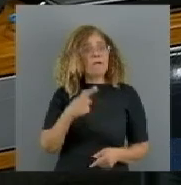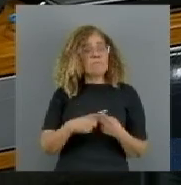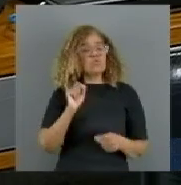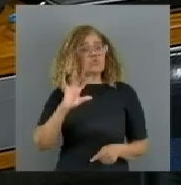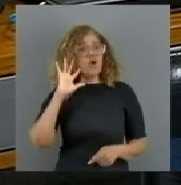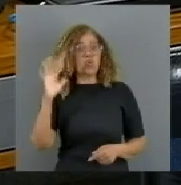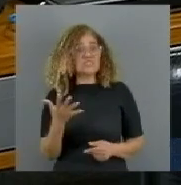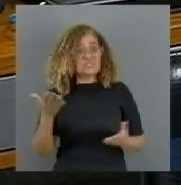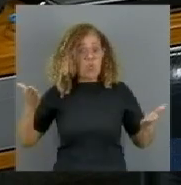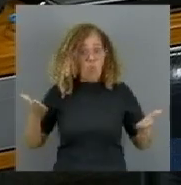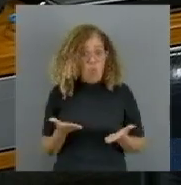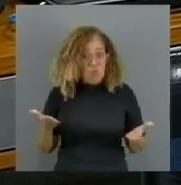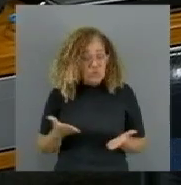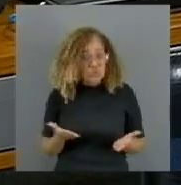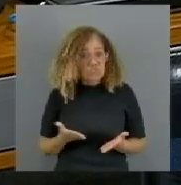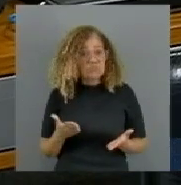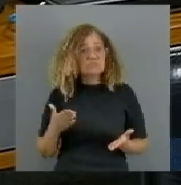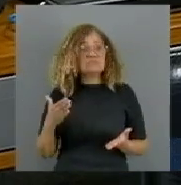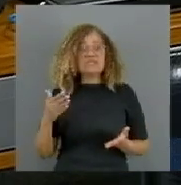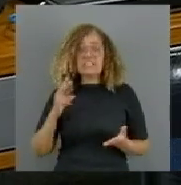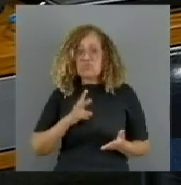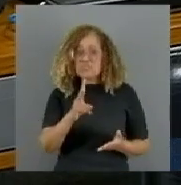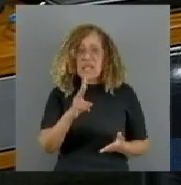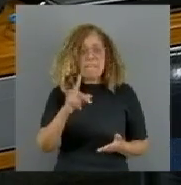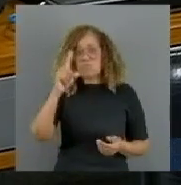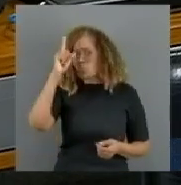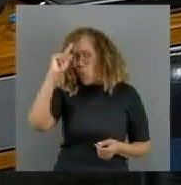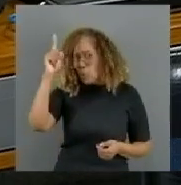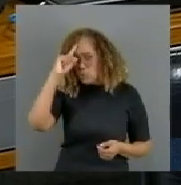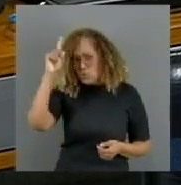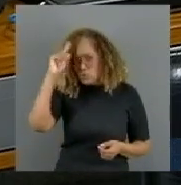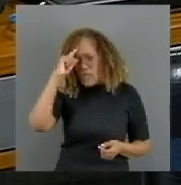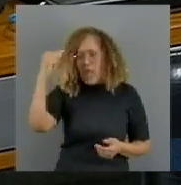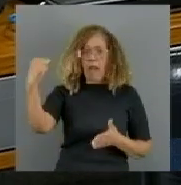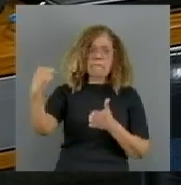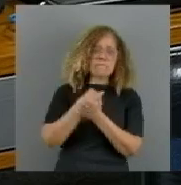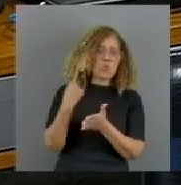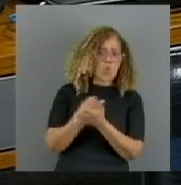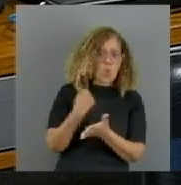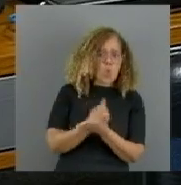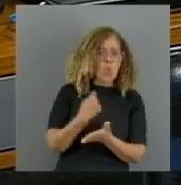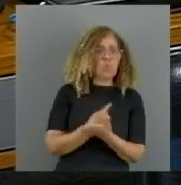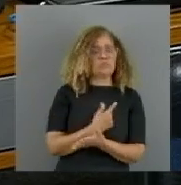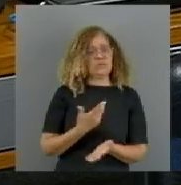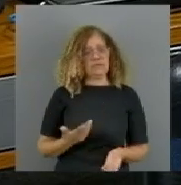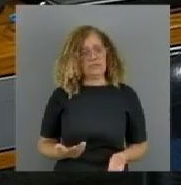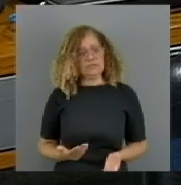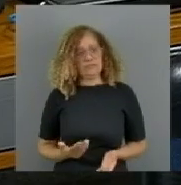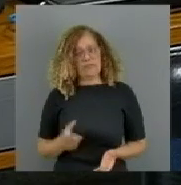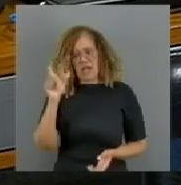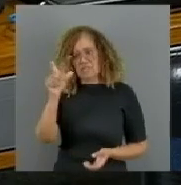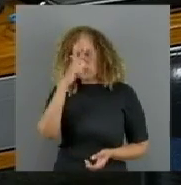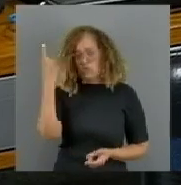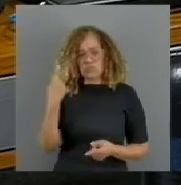acontecendo hoje, e eu sou abordado, cada vez mais está difícil, em porta de estádio, porque eu sou